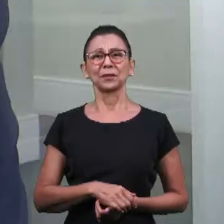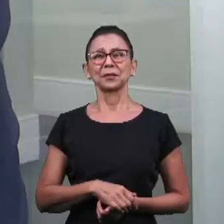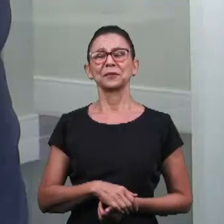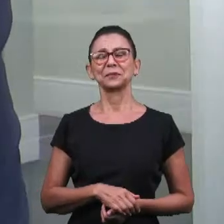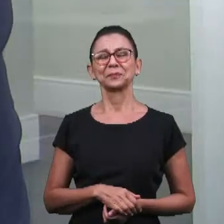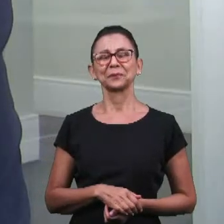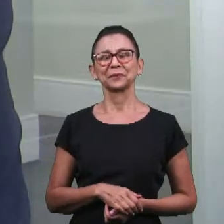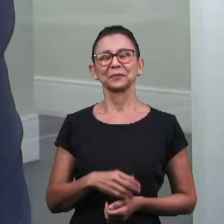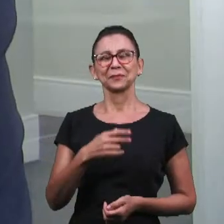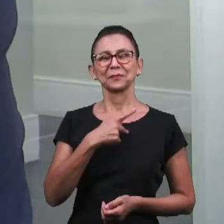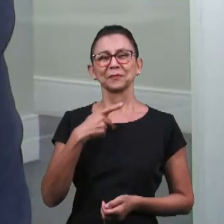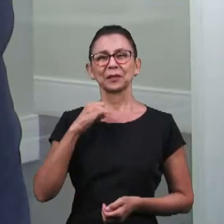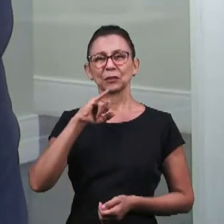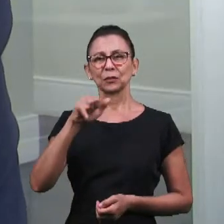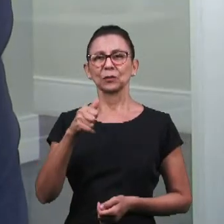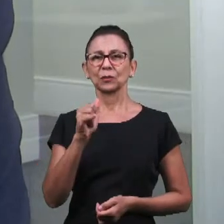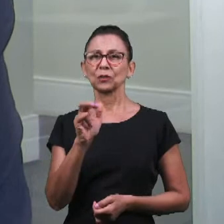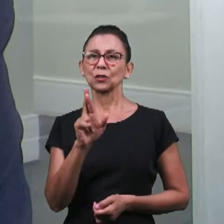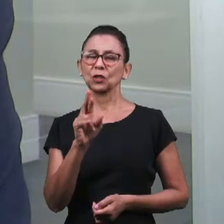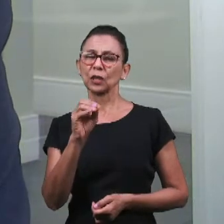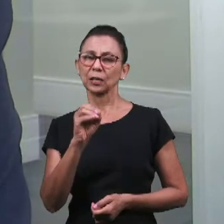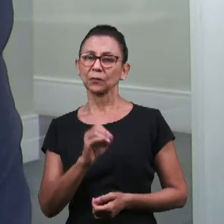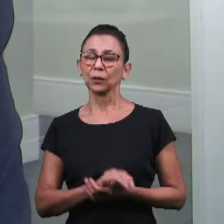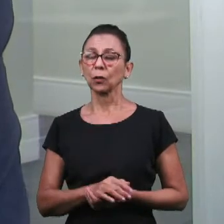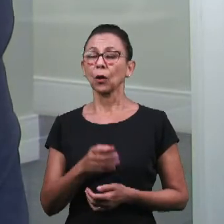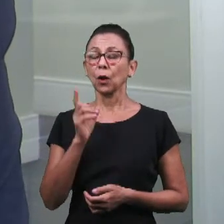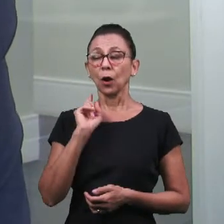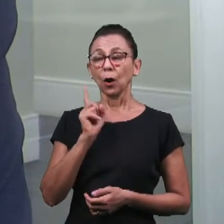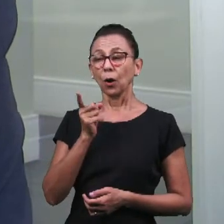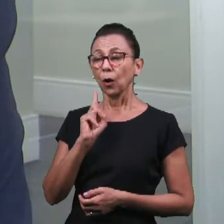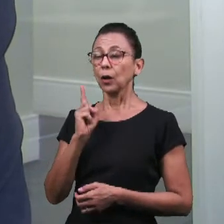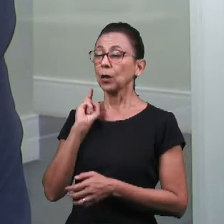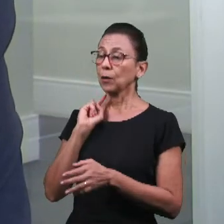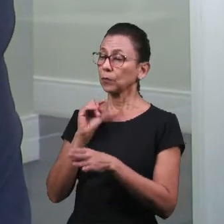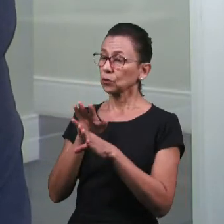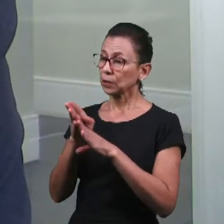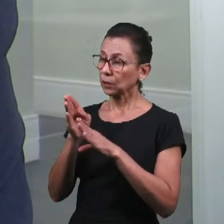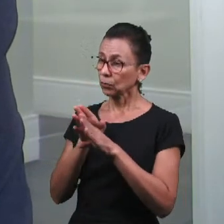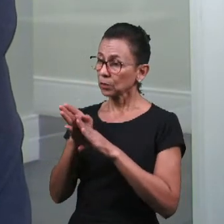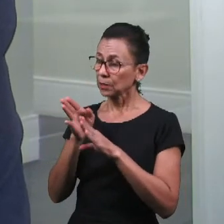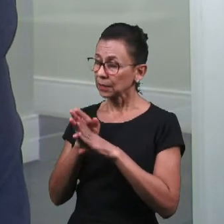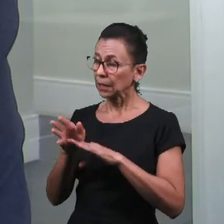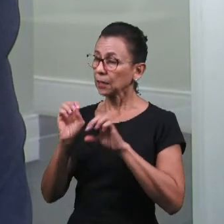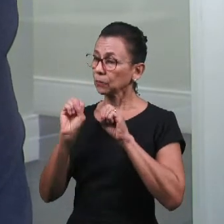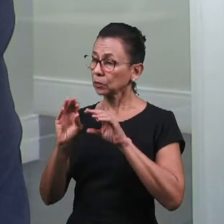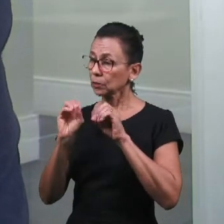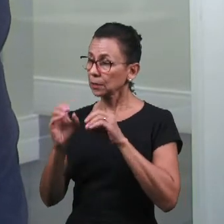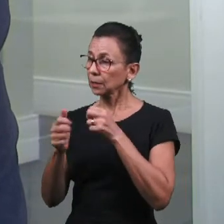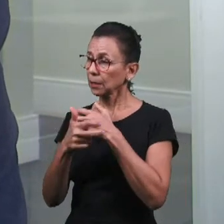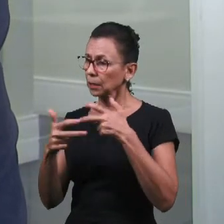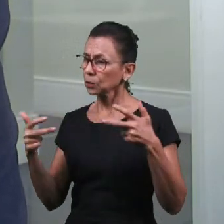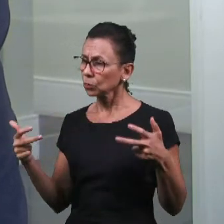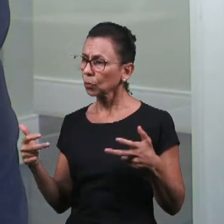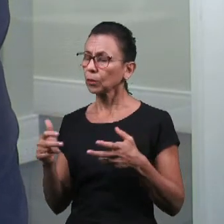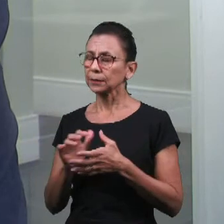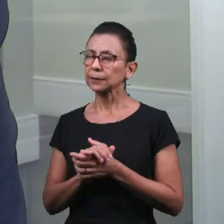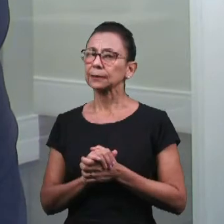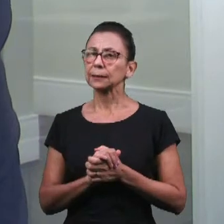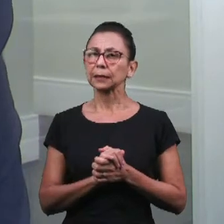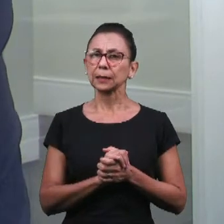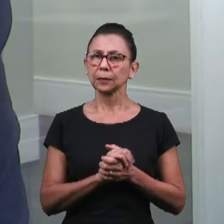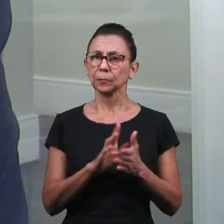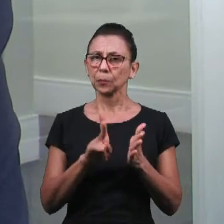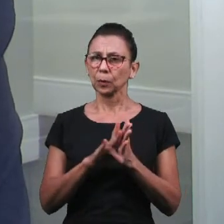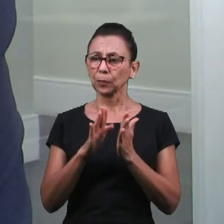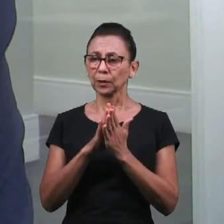creio. Então eu vou lhe ensinar algumas coisas. Eu guardei alguns ensinamentos, alguns ensinos na palavra, né? Agora